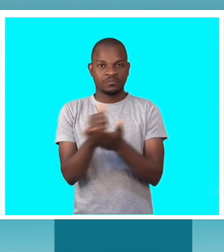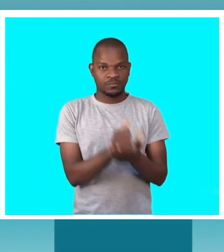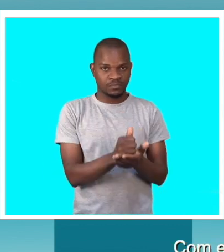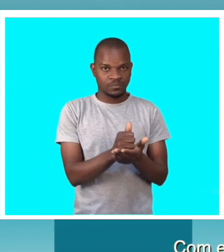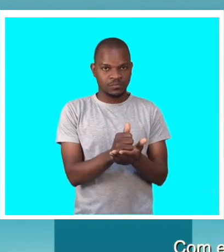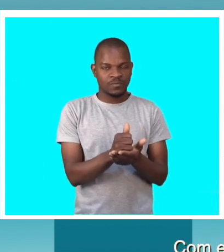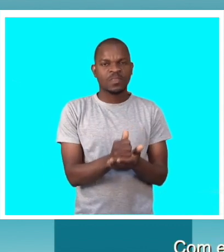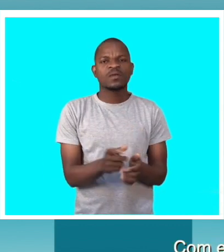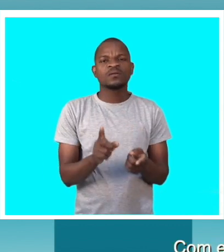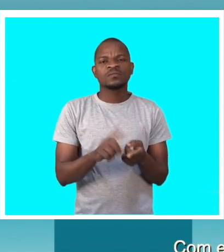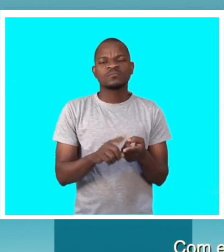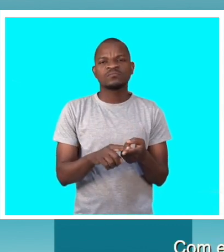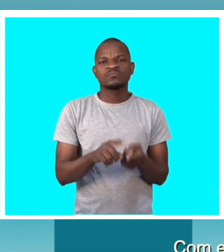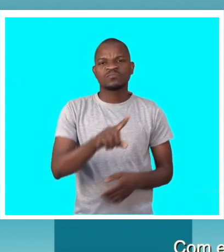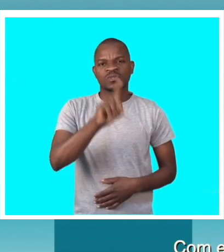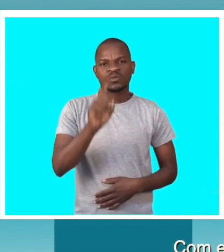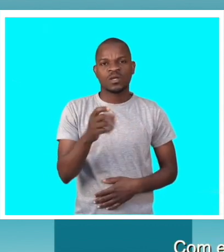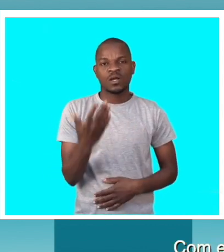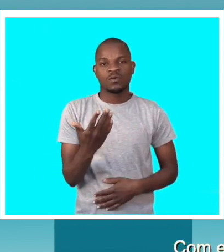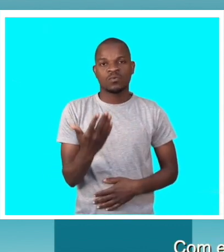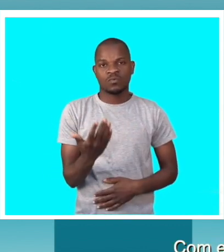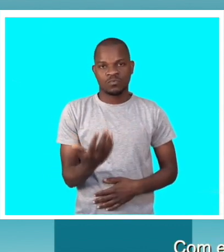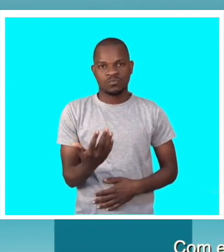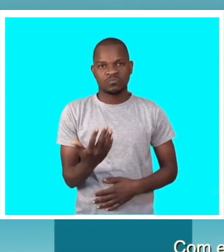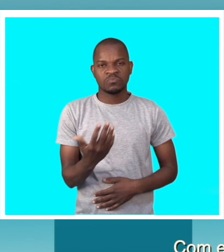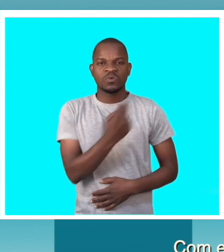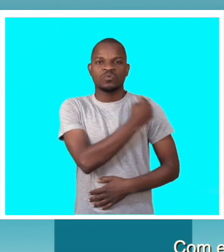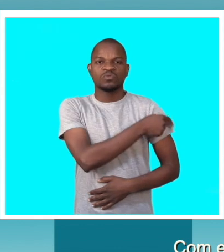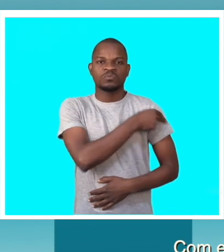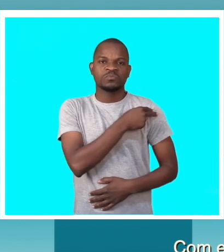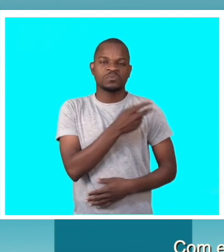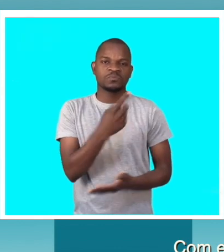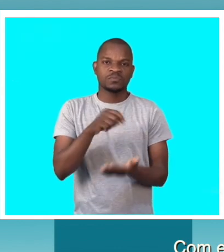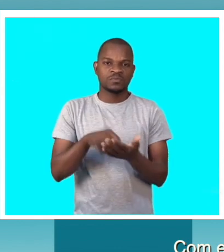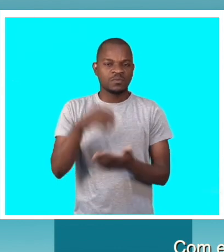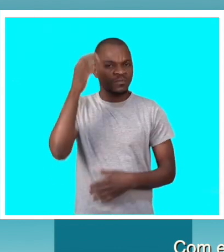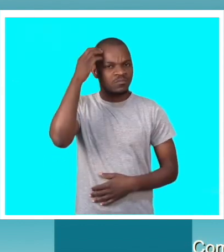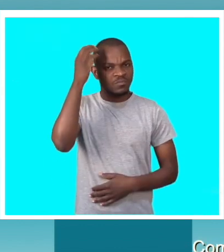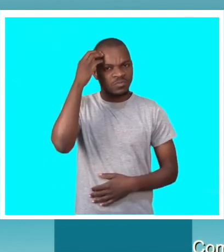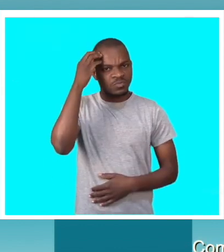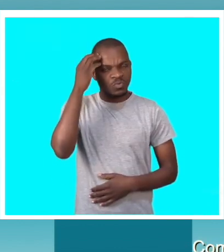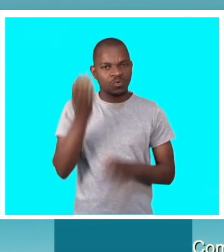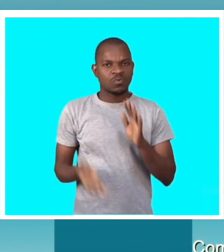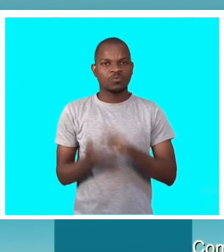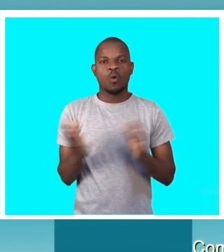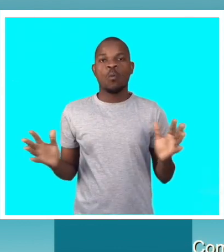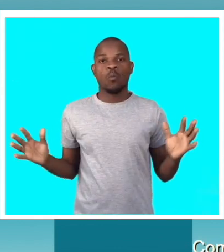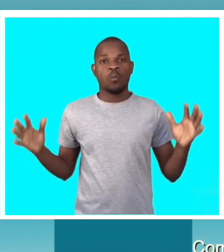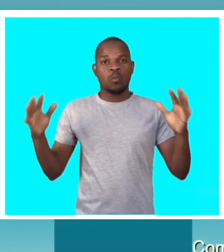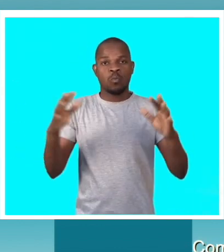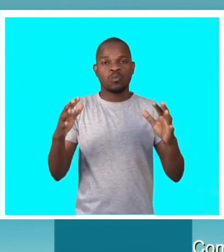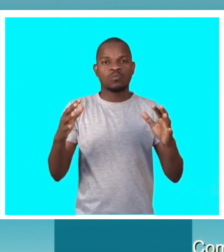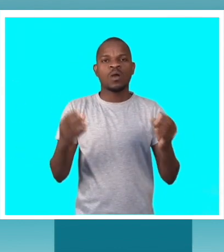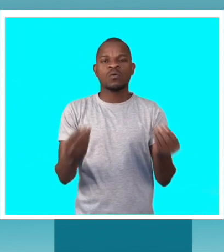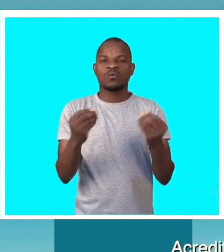possíveis. Com este serviço, acredito que o Hospital Central de Maputo, o fluxo ainda aumentou. Como é que tem gerido esta